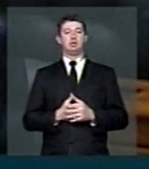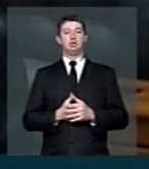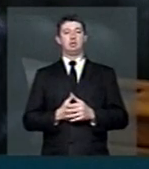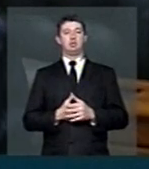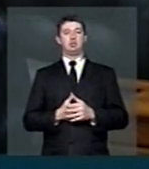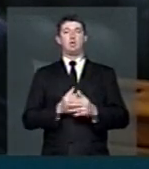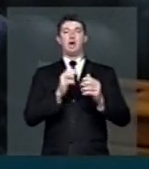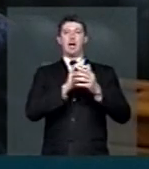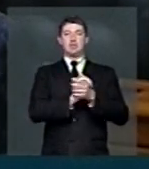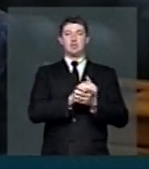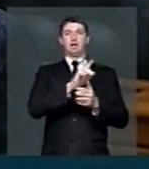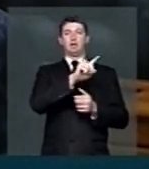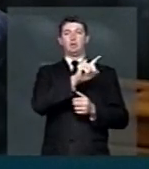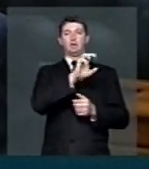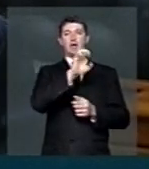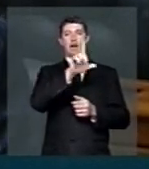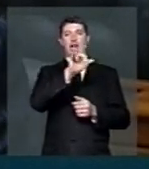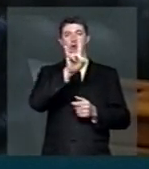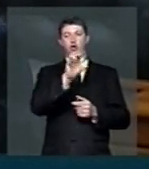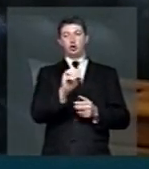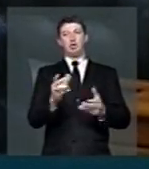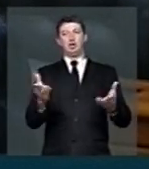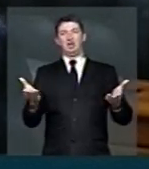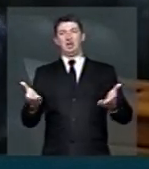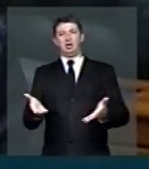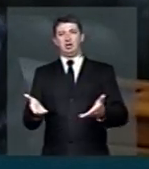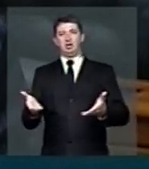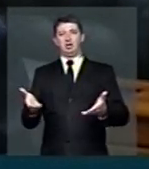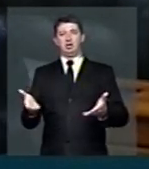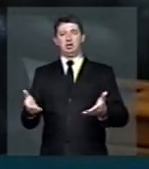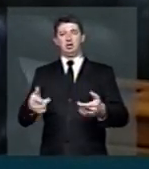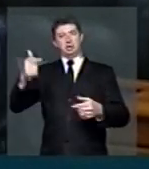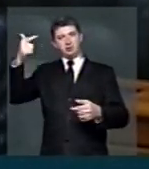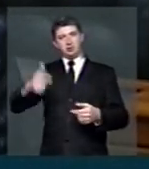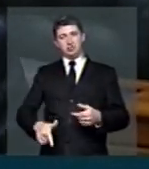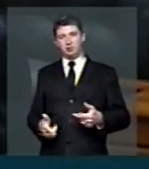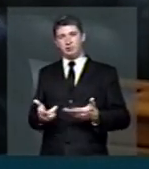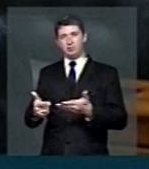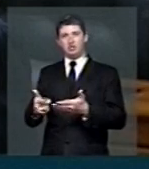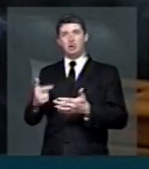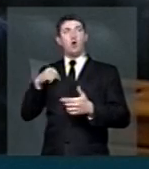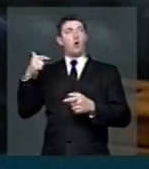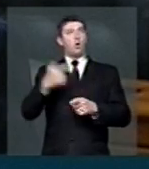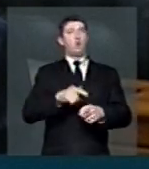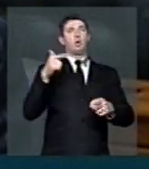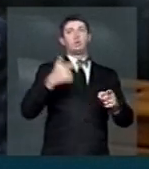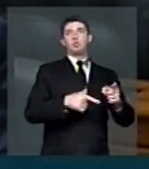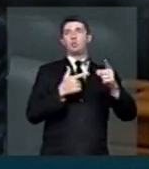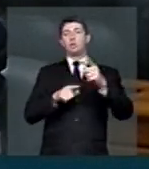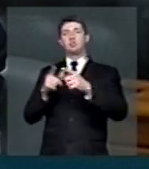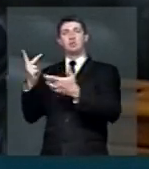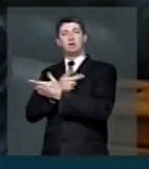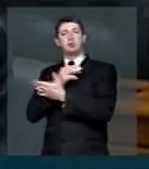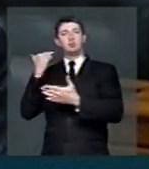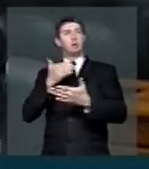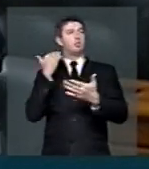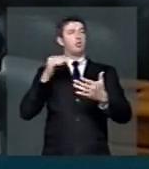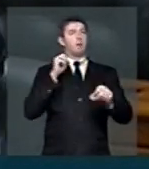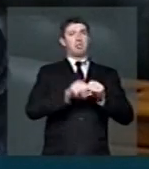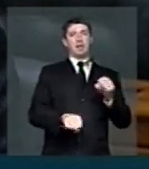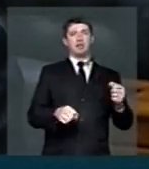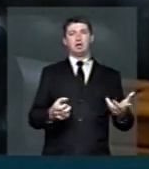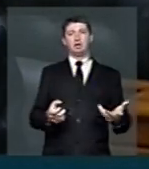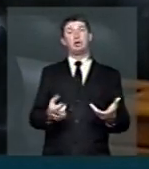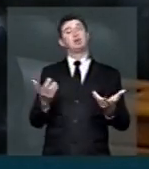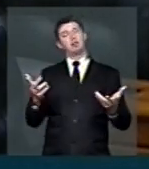pelo casal Zé Cláudio, agora nós tivemos mais esse, estamos tendo muitos outros. Portanto, senhor presidente,